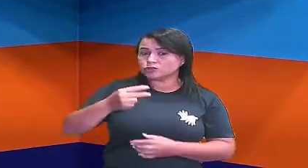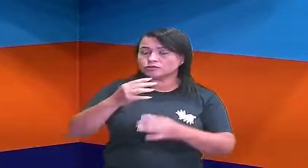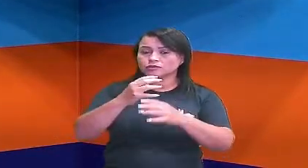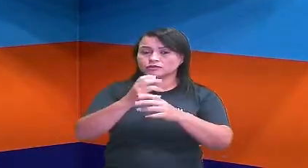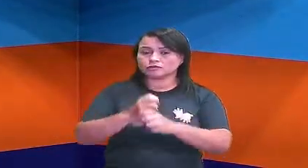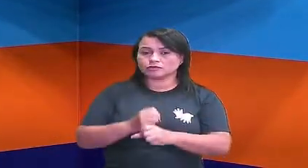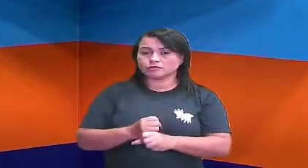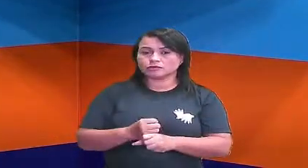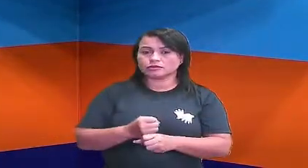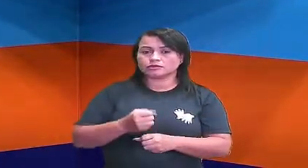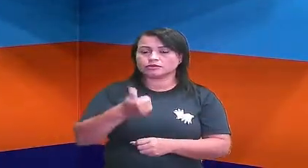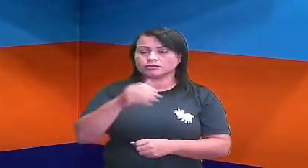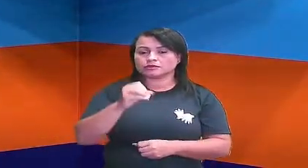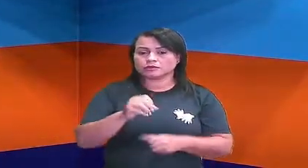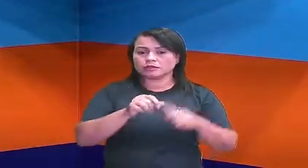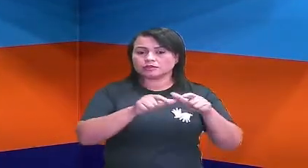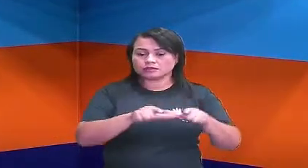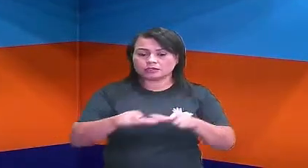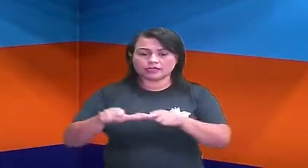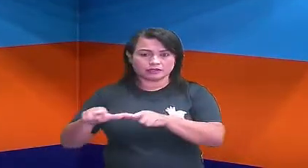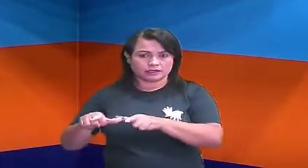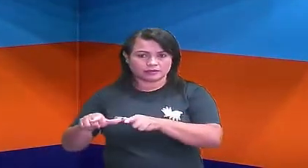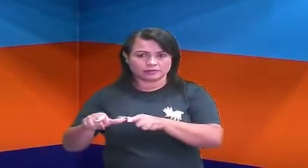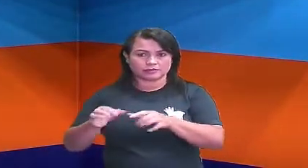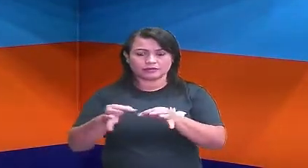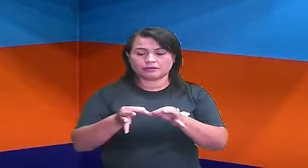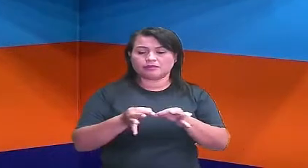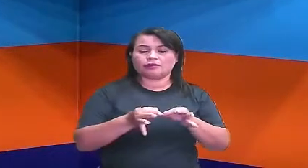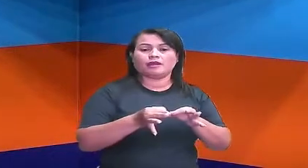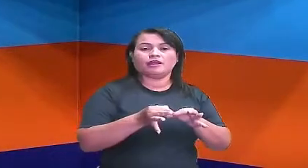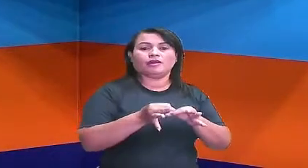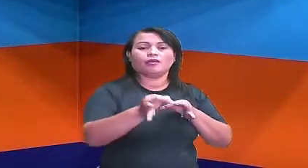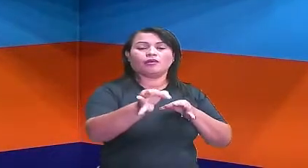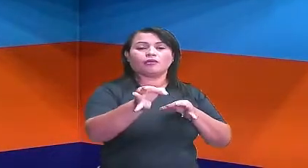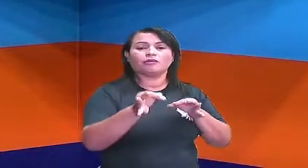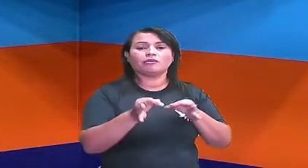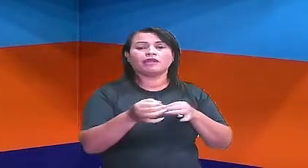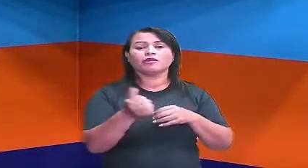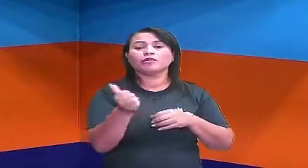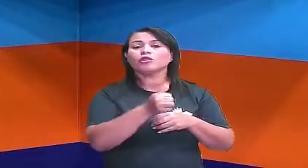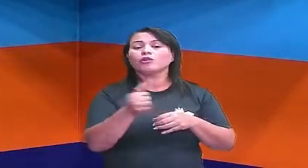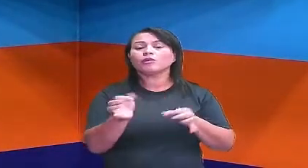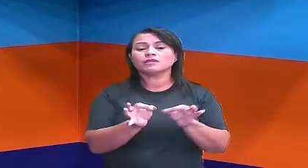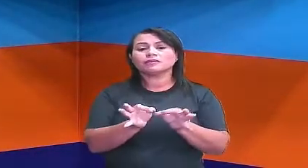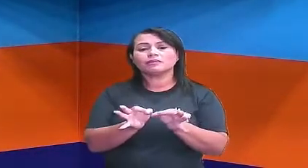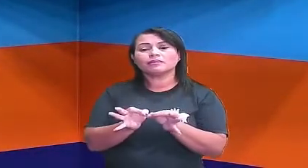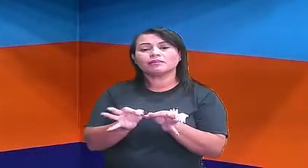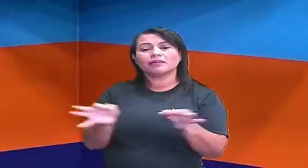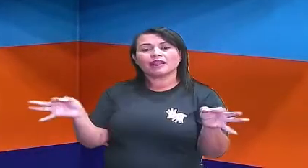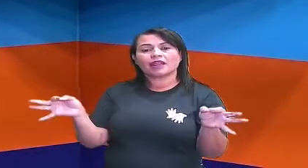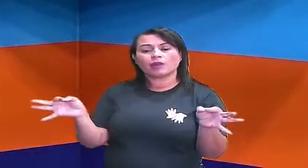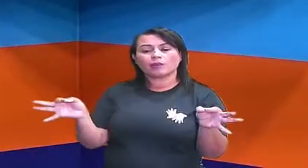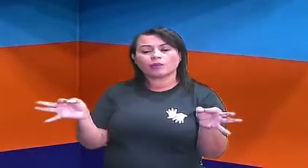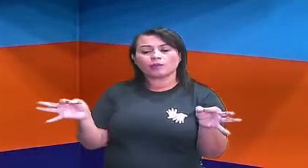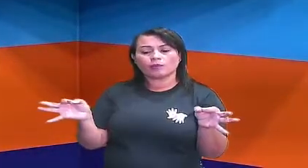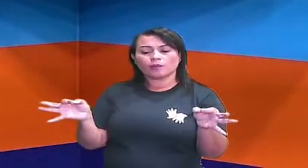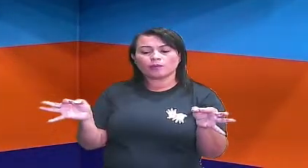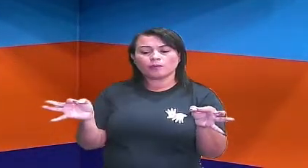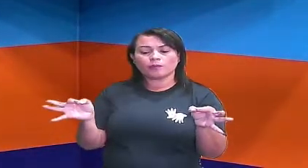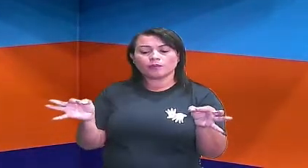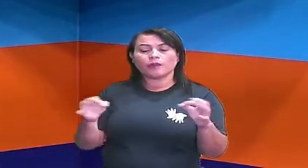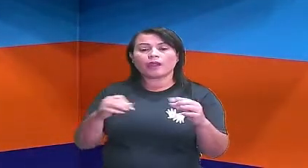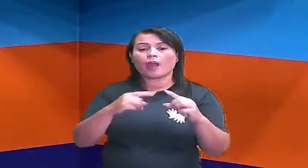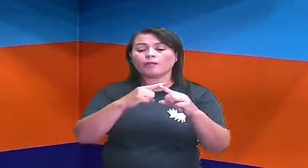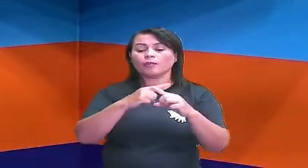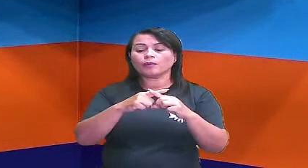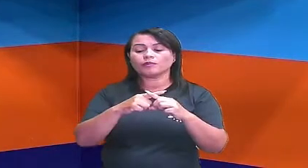10 cartões dariam pelo comprimento e 11 cartões daria pela largura. Então, multiplicado